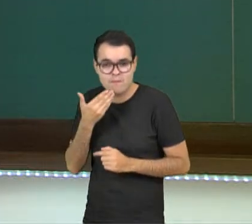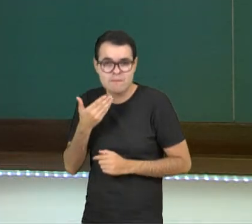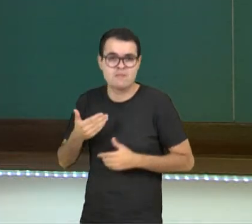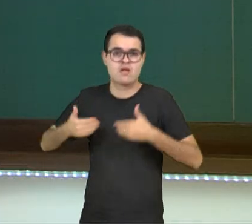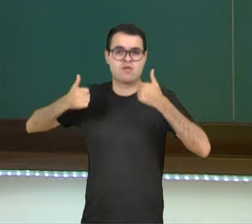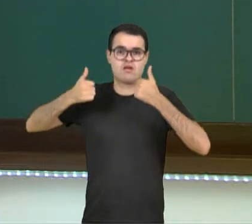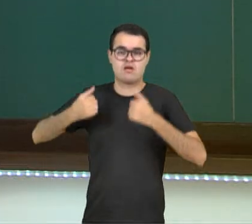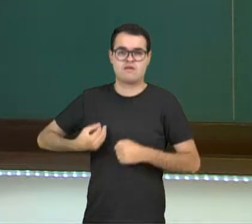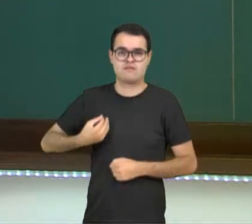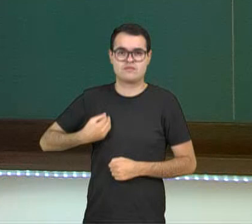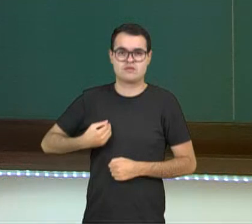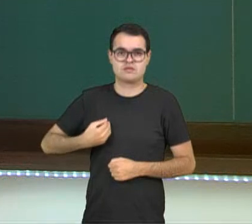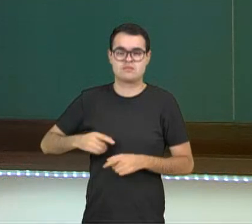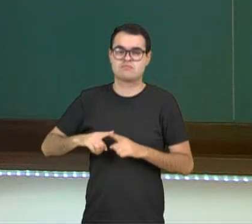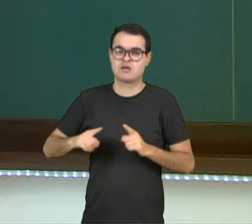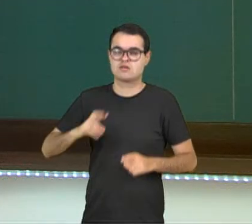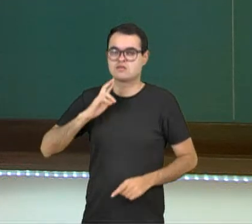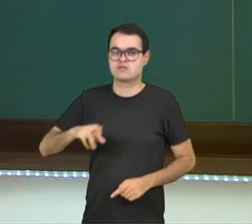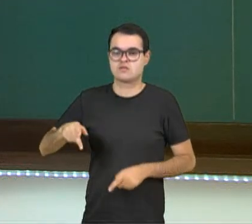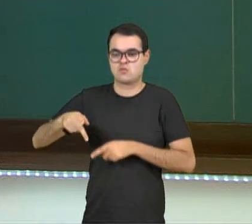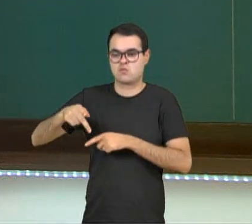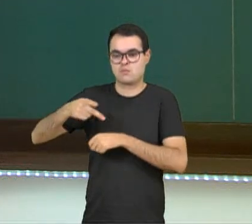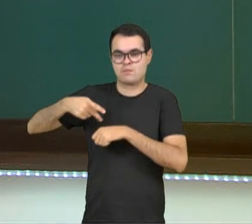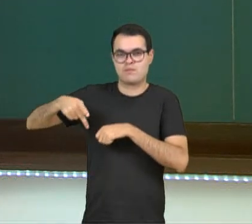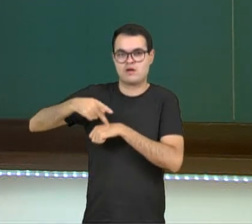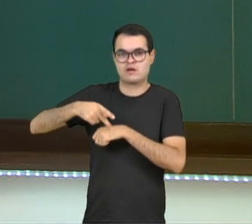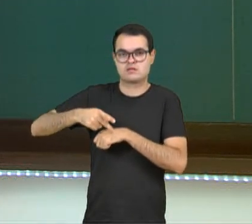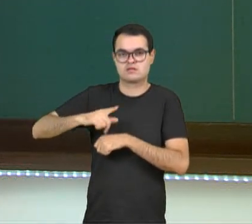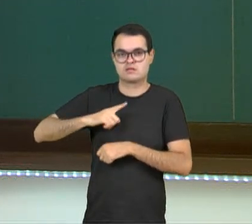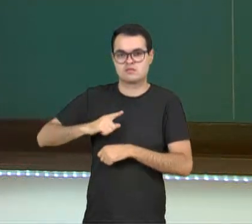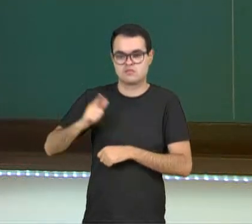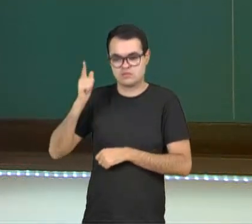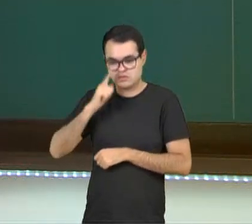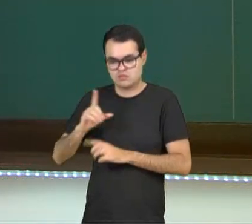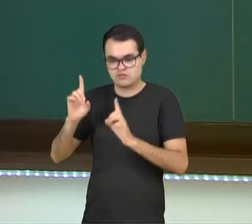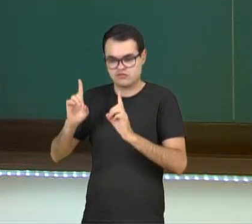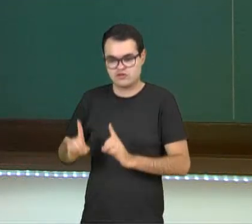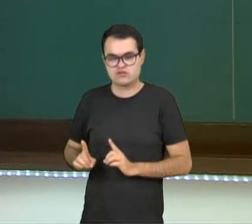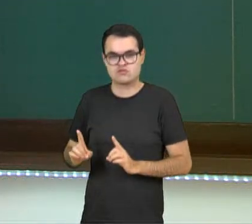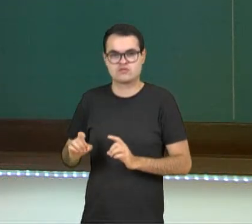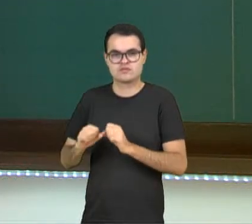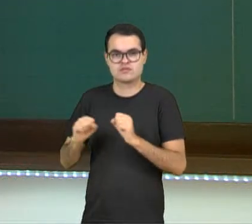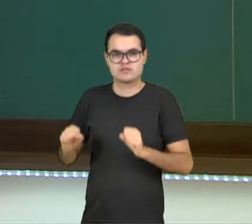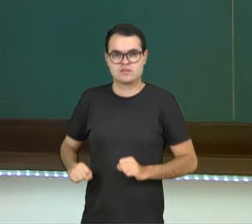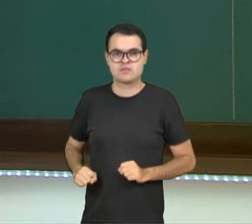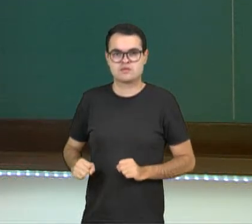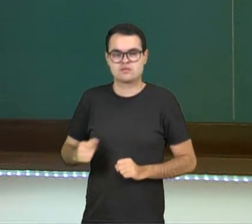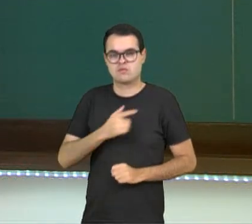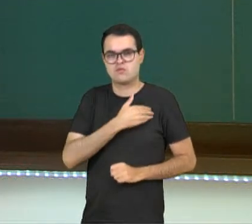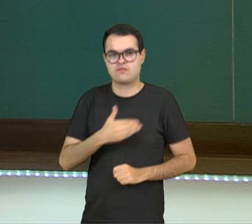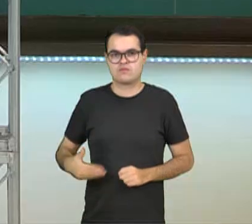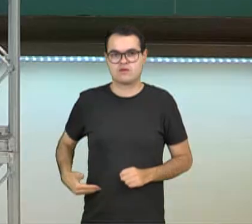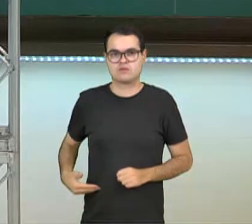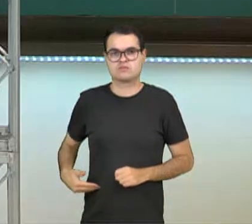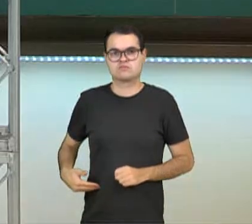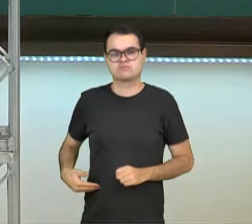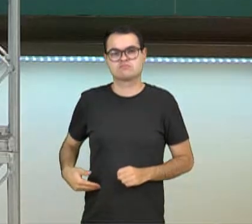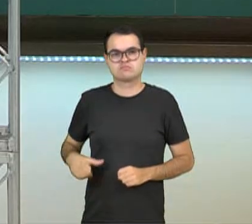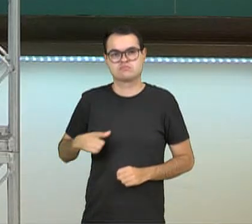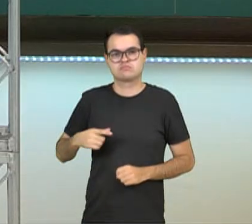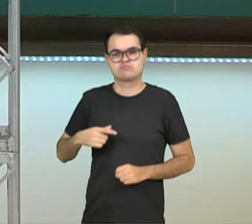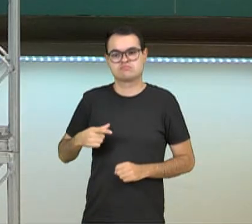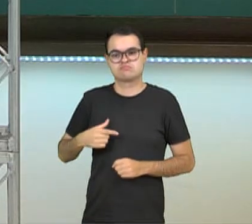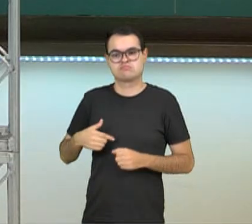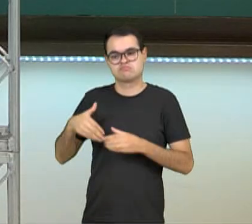como resultado, o país conquistou o direito do sistema de governo mais democrático. E aí o governo olhou para